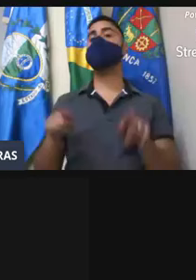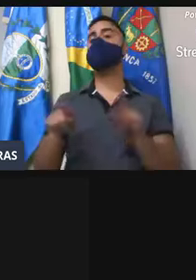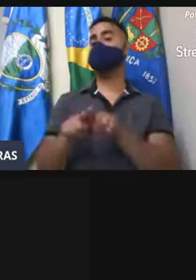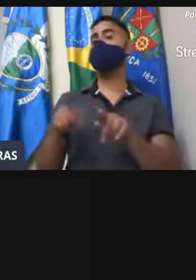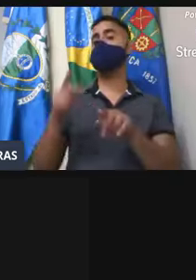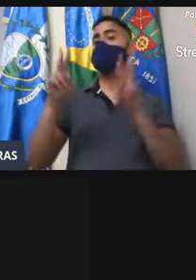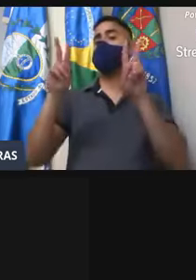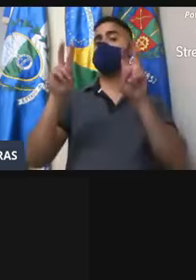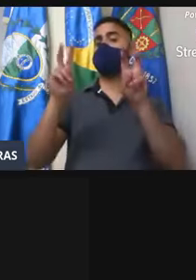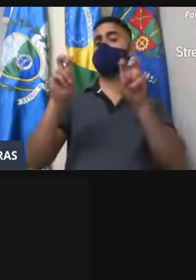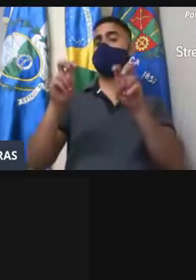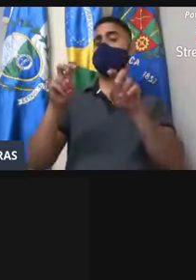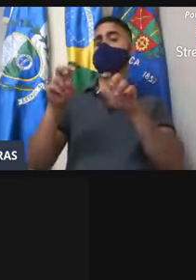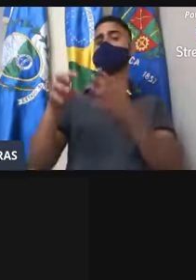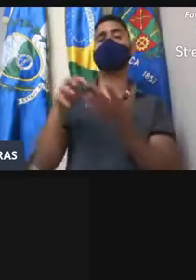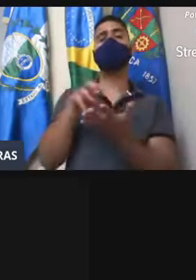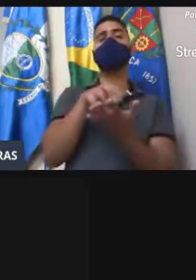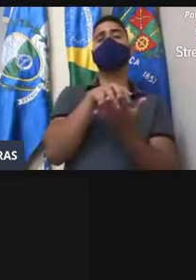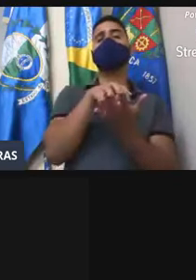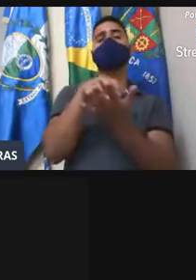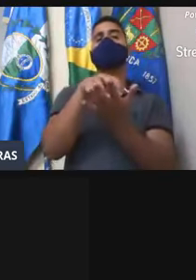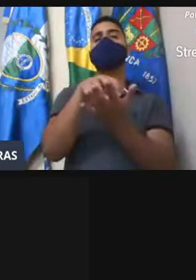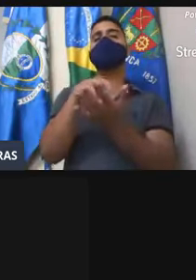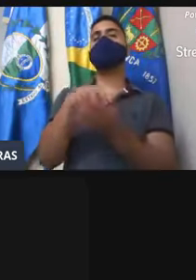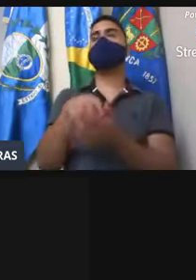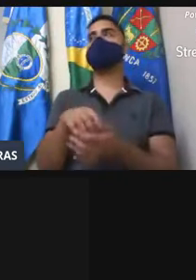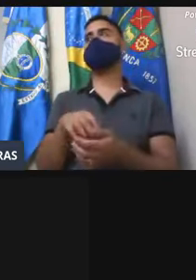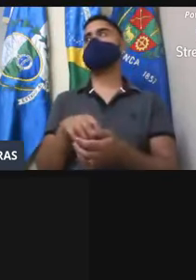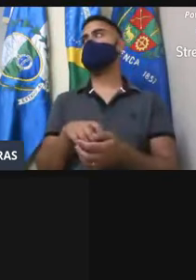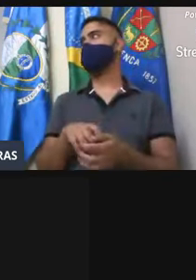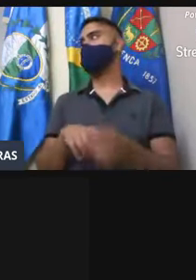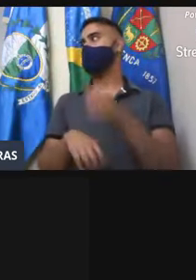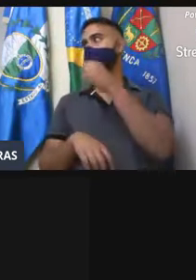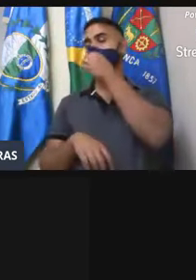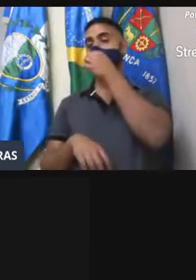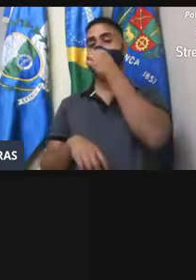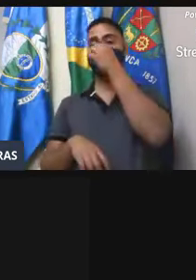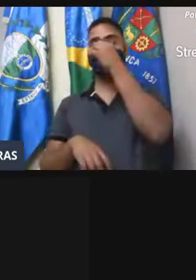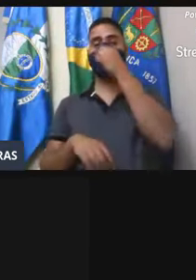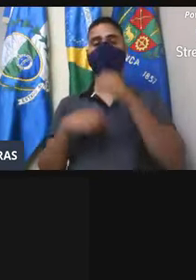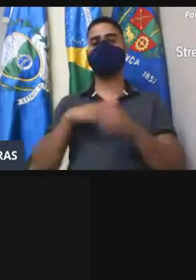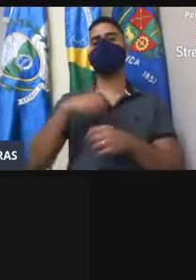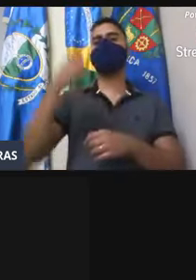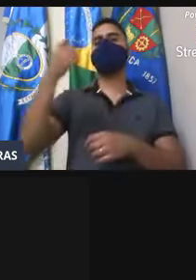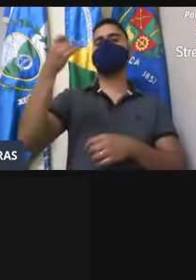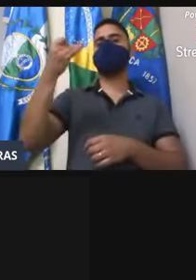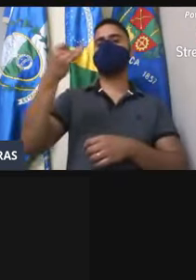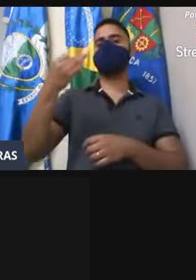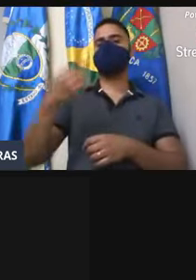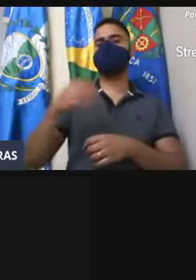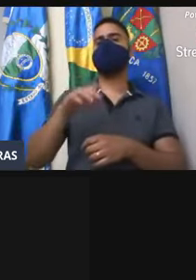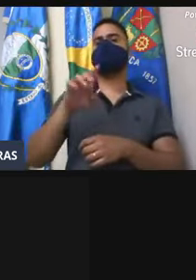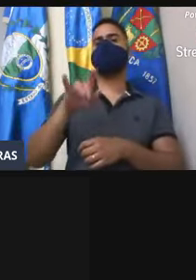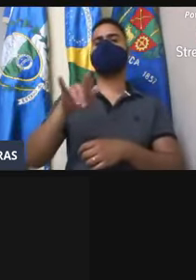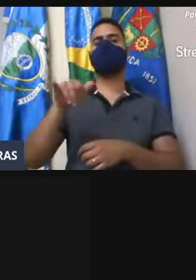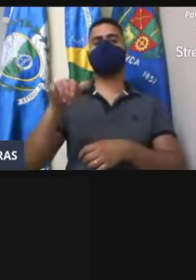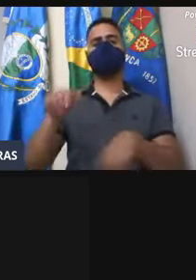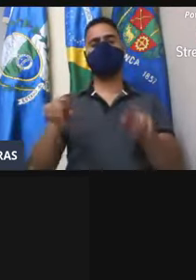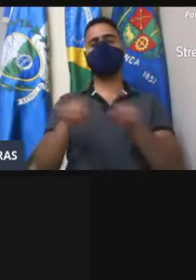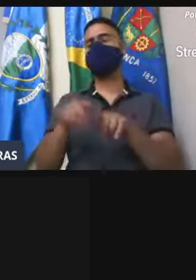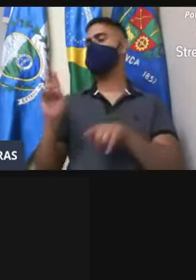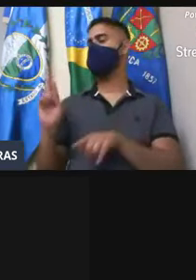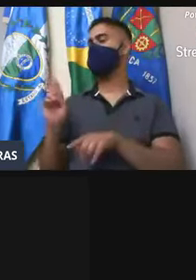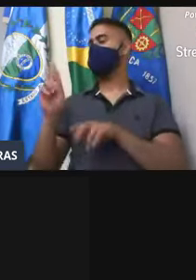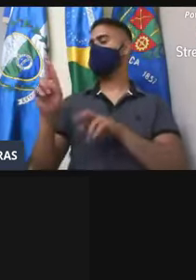aqui com o vereador David, né, teve a explicação aqui, muito educada, da senhora Leia, os representantes, né,